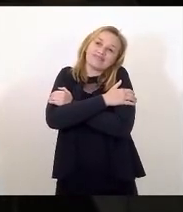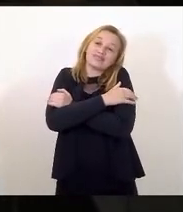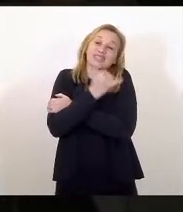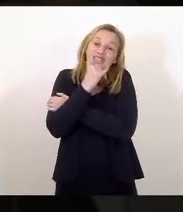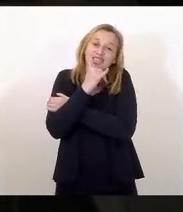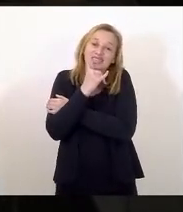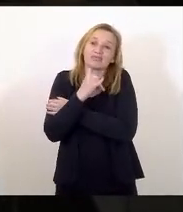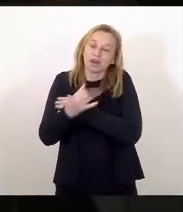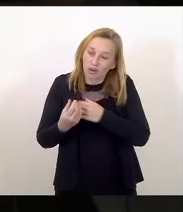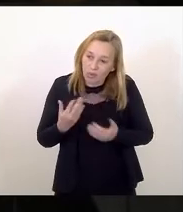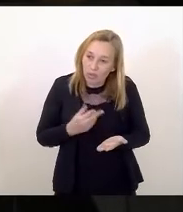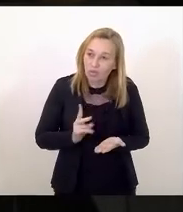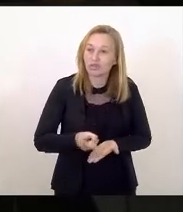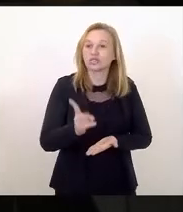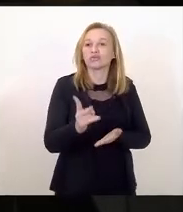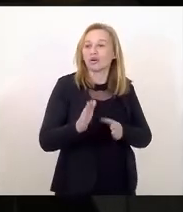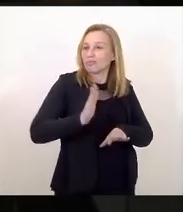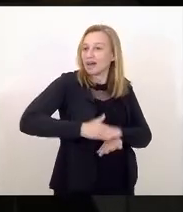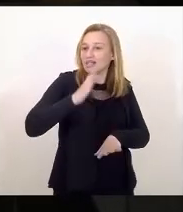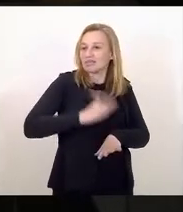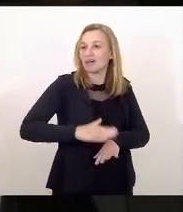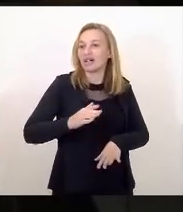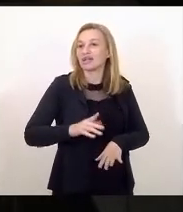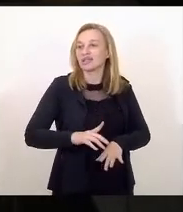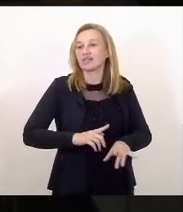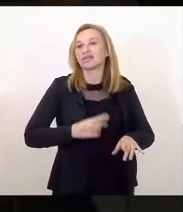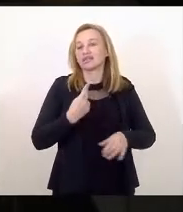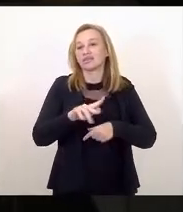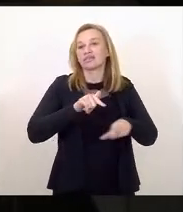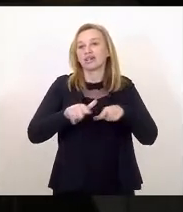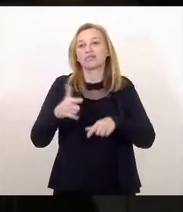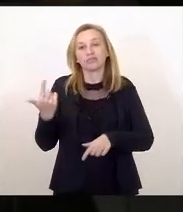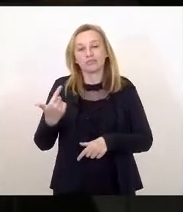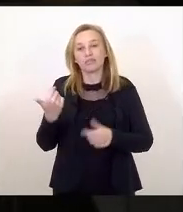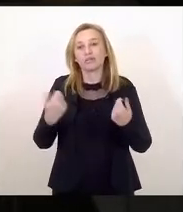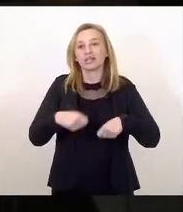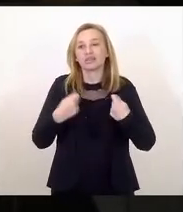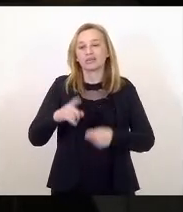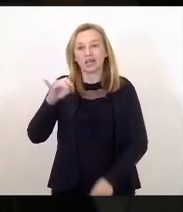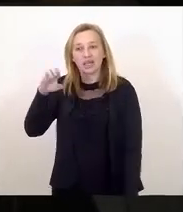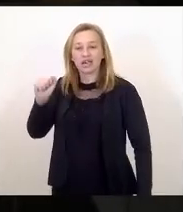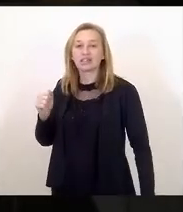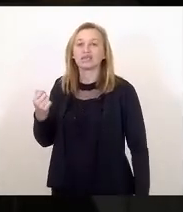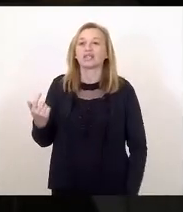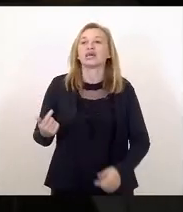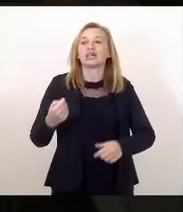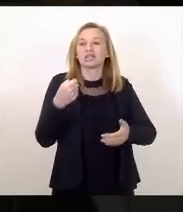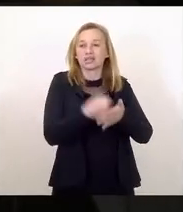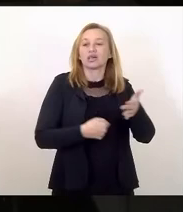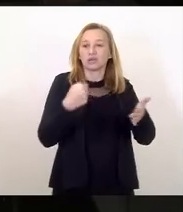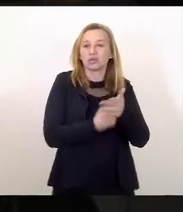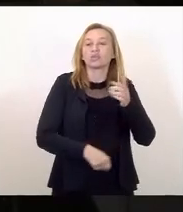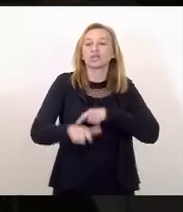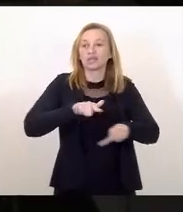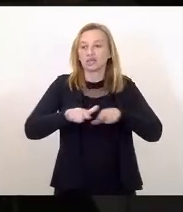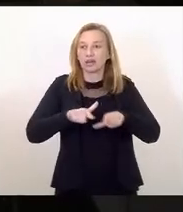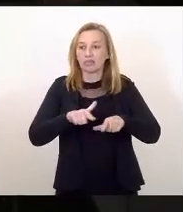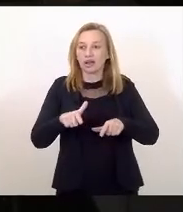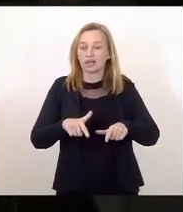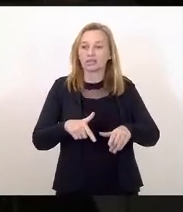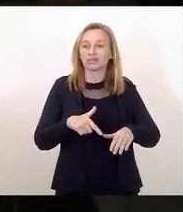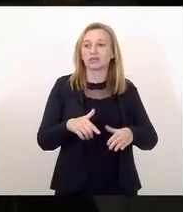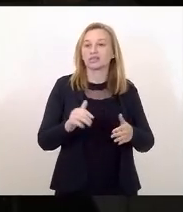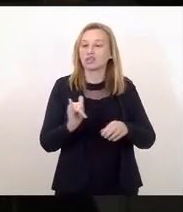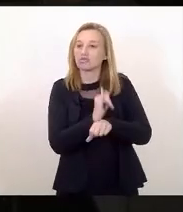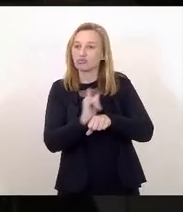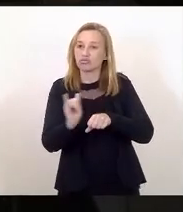continuar produzindo muito mais ainda, porque nós precisamos da Eliana nesta luta e nesse trabalho que ela desenvolve com tanto brilhantismo, articulando tanta